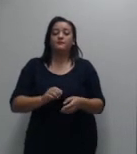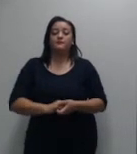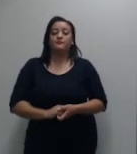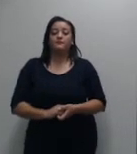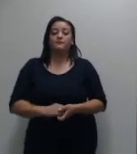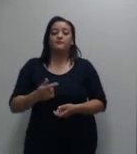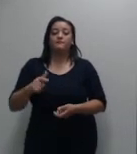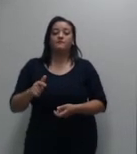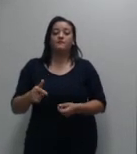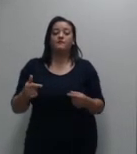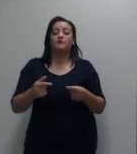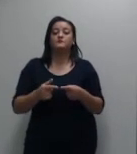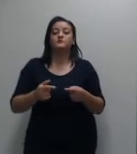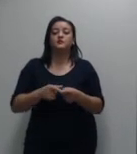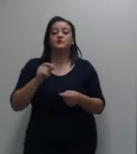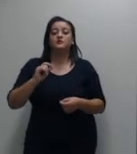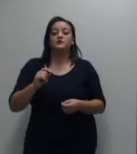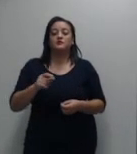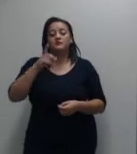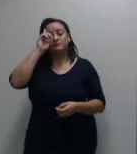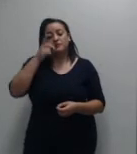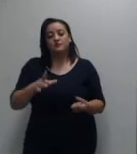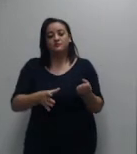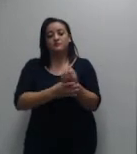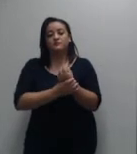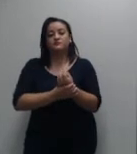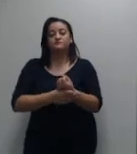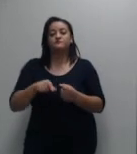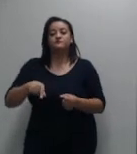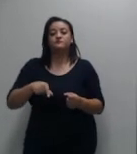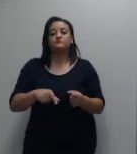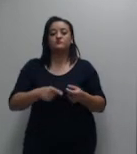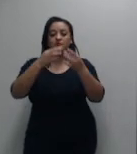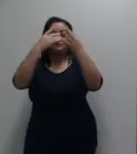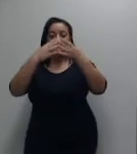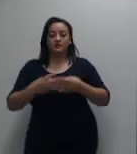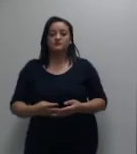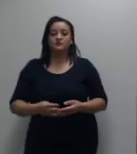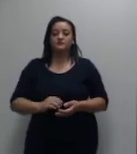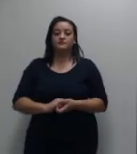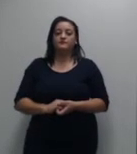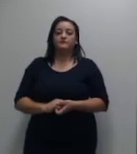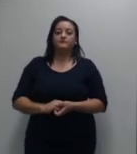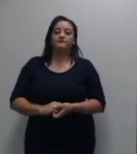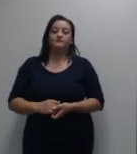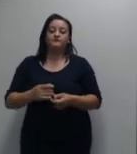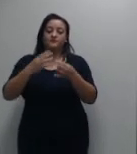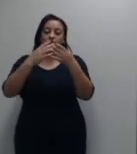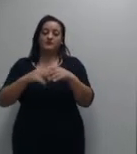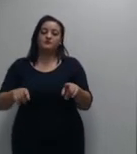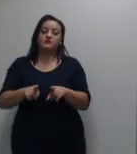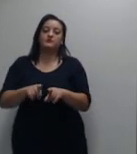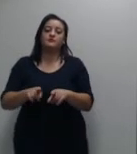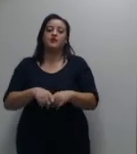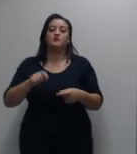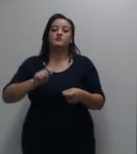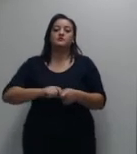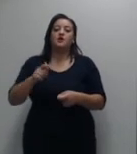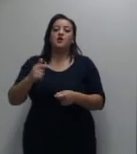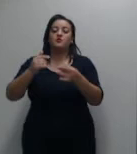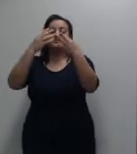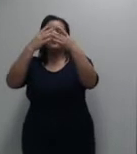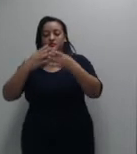são objetos deixa eu mandar de segurança com essas contrações essas disposta a fazer mais outros